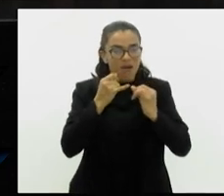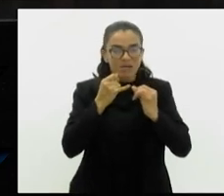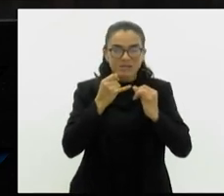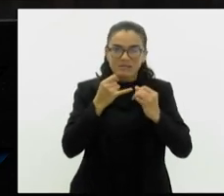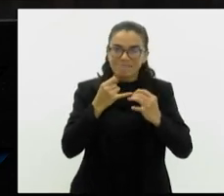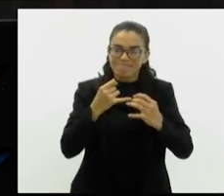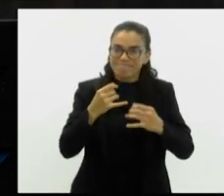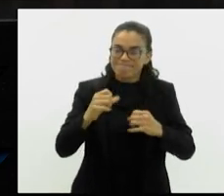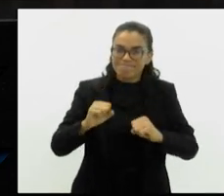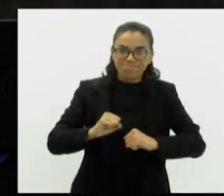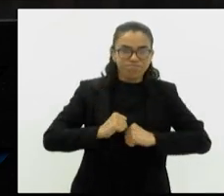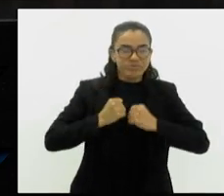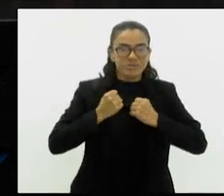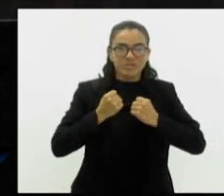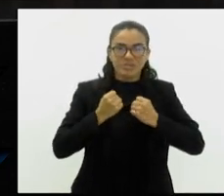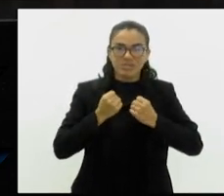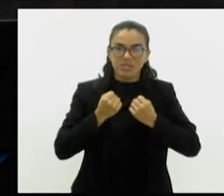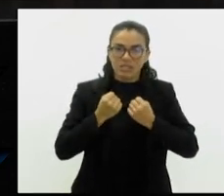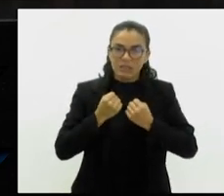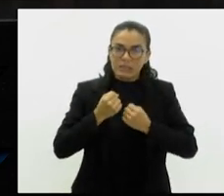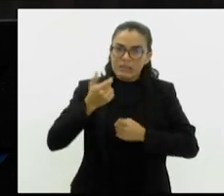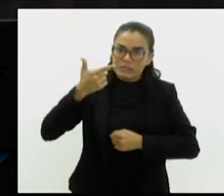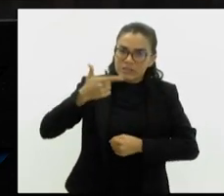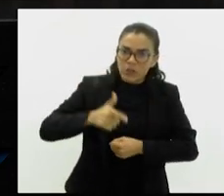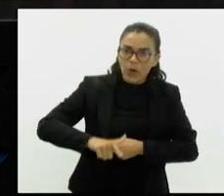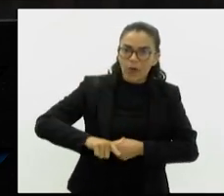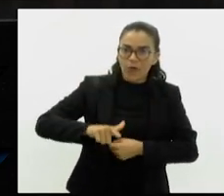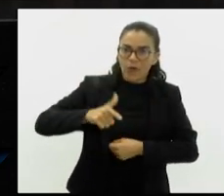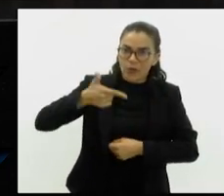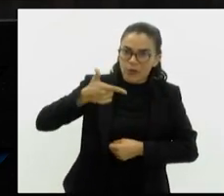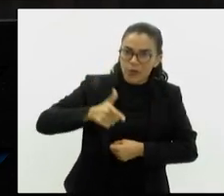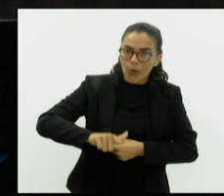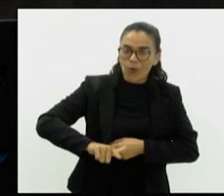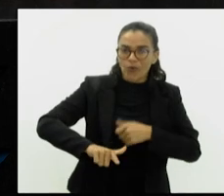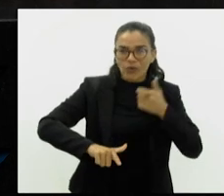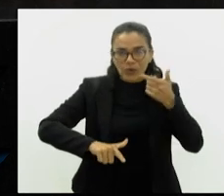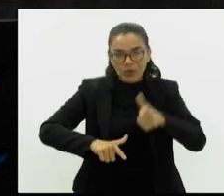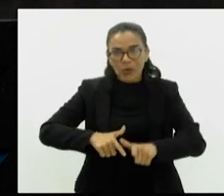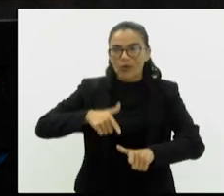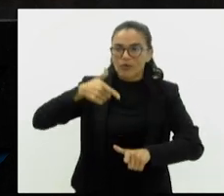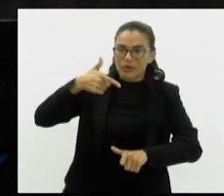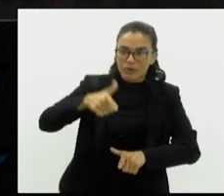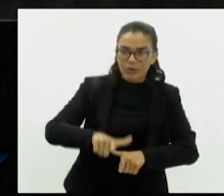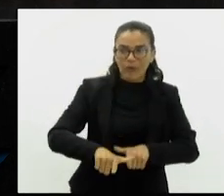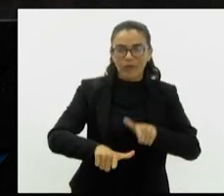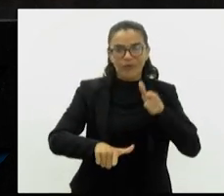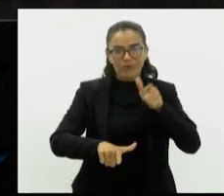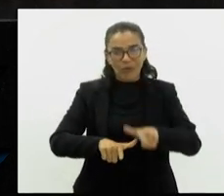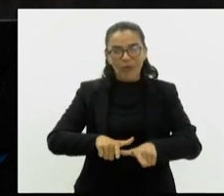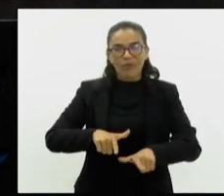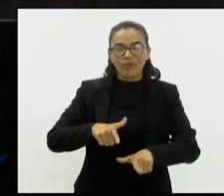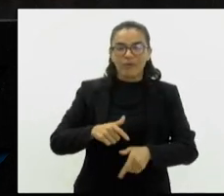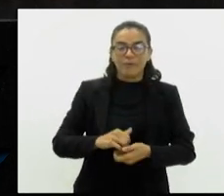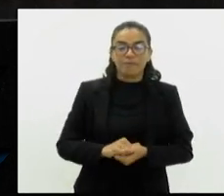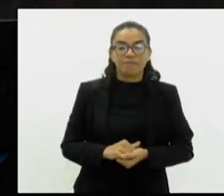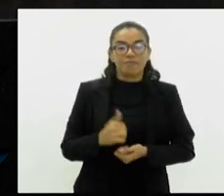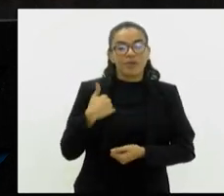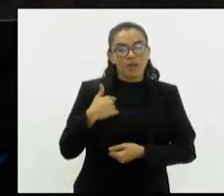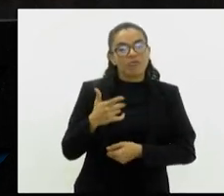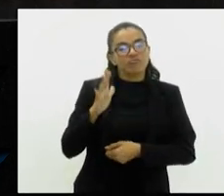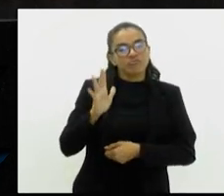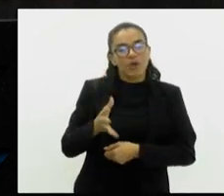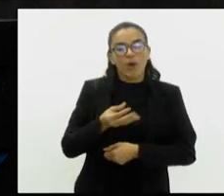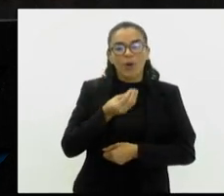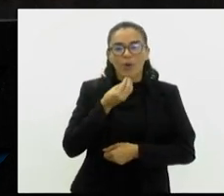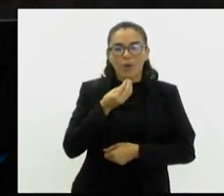horripilantes e que se sucedem e que se sucedem eu tive a oportunidade